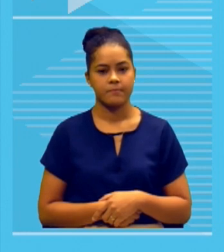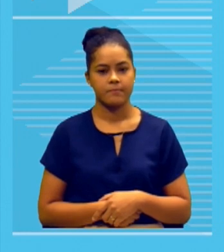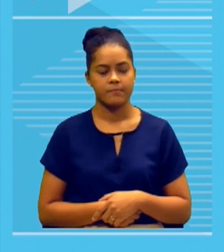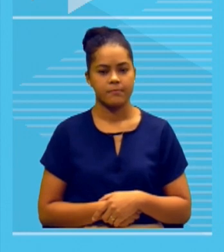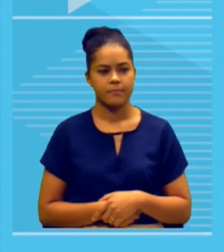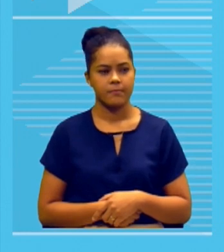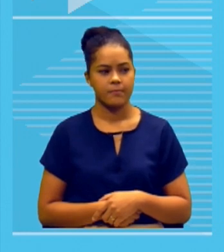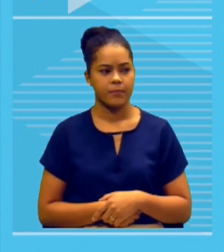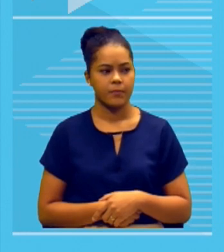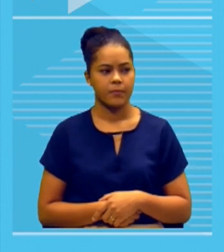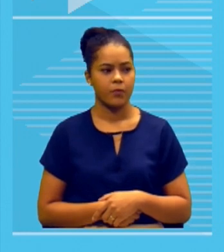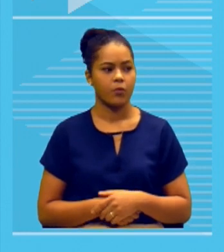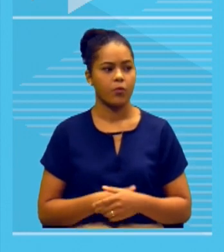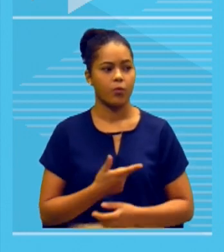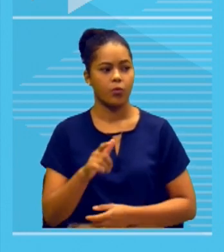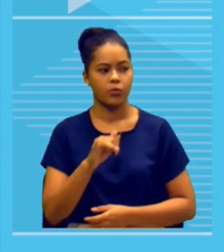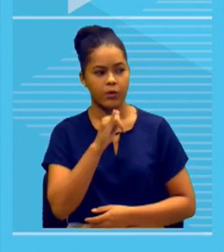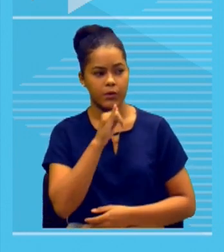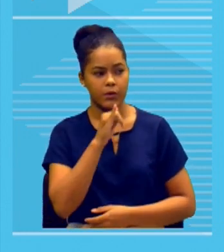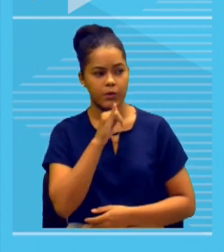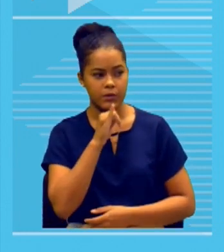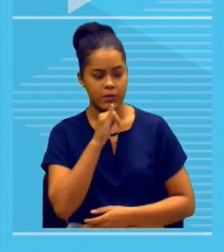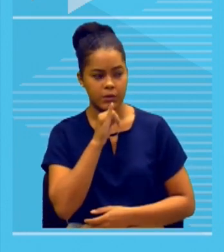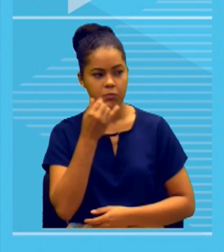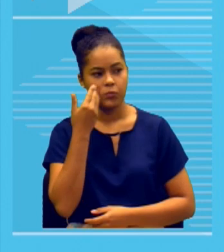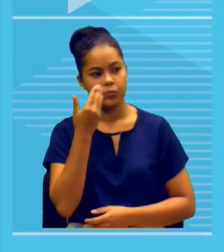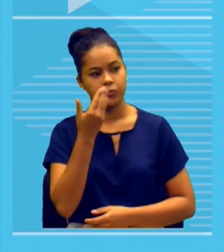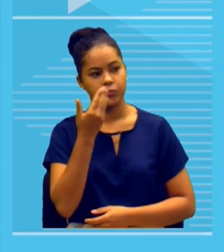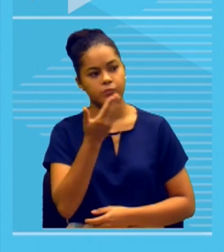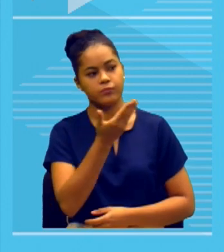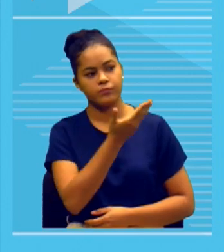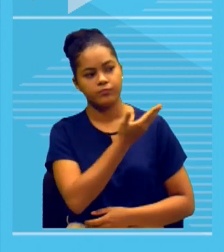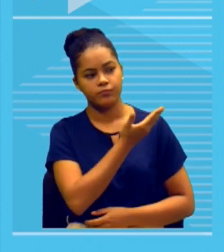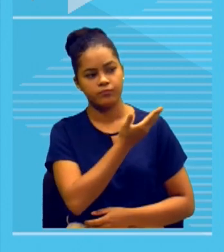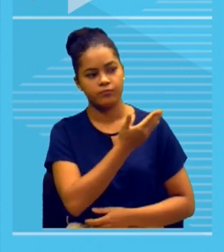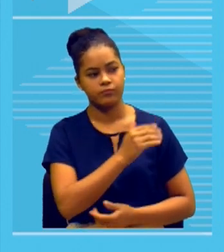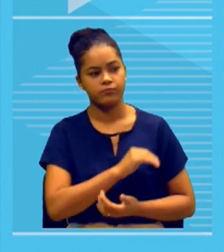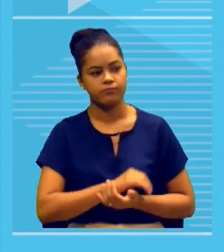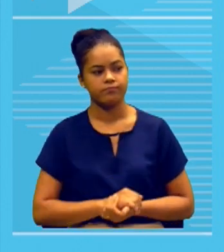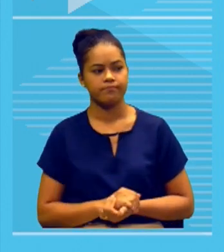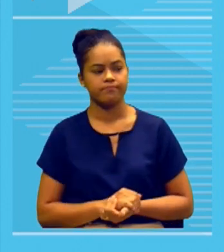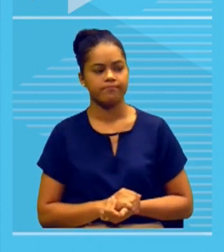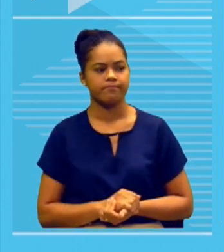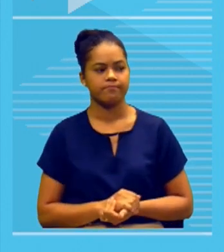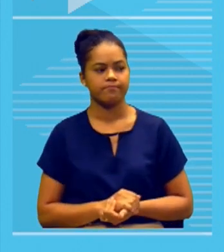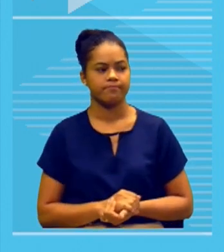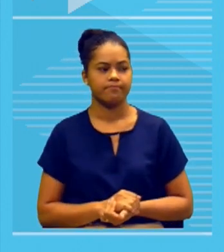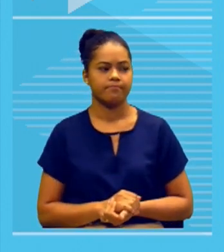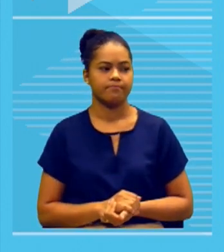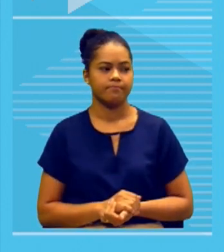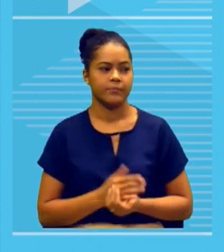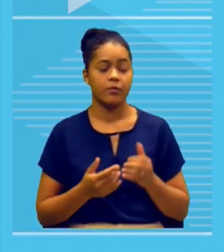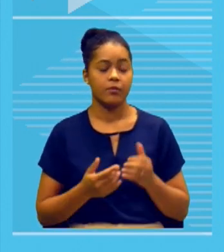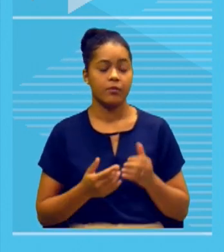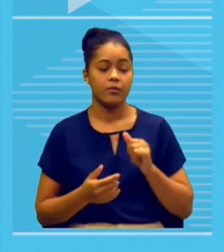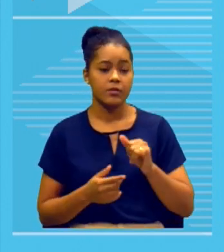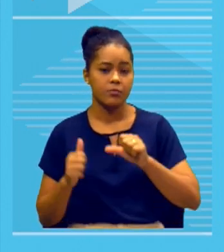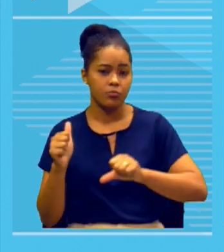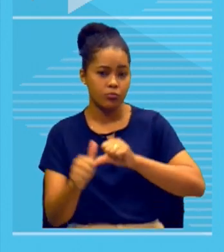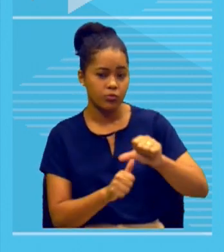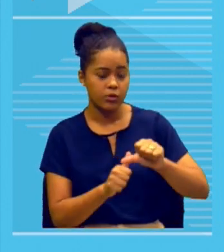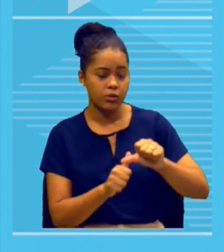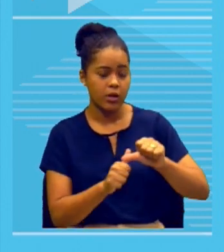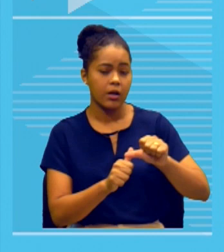gostaria de saber quanto te devo é Se eu quisesse transformar numa interrogativa